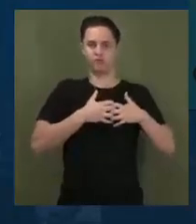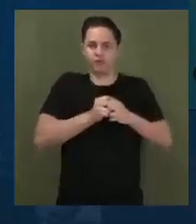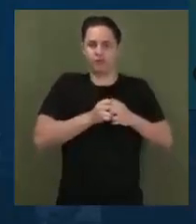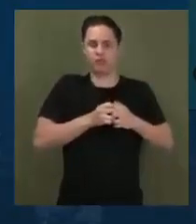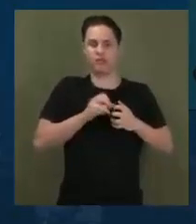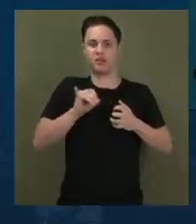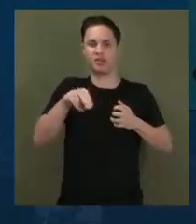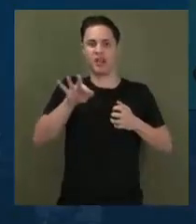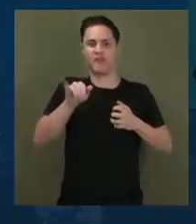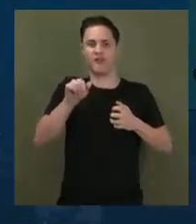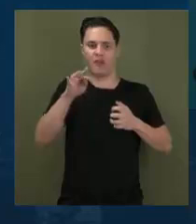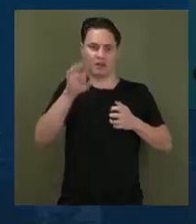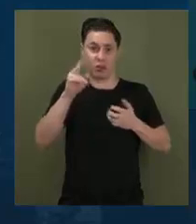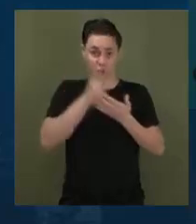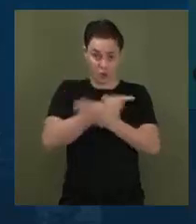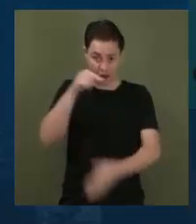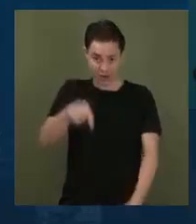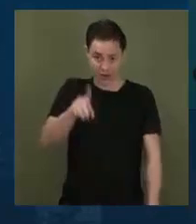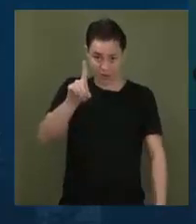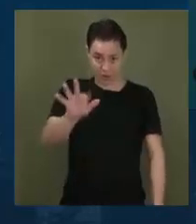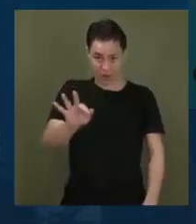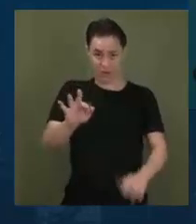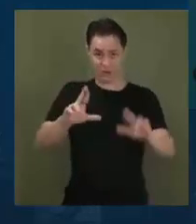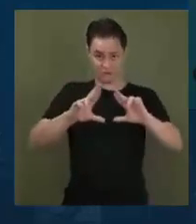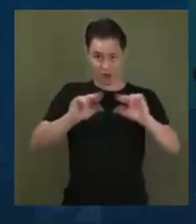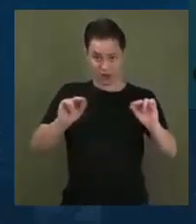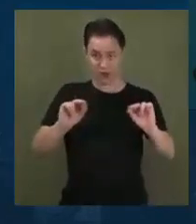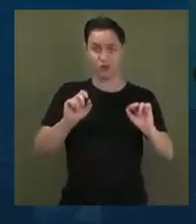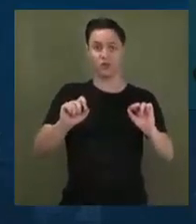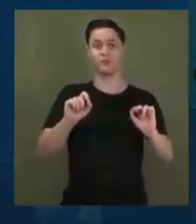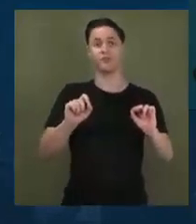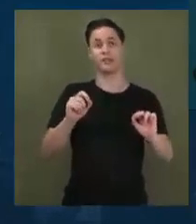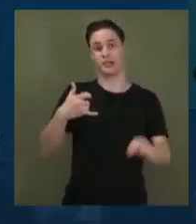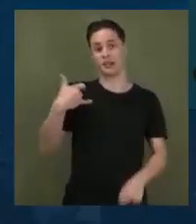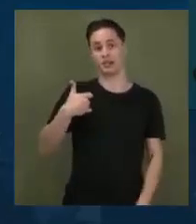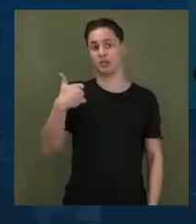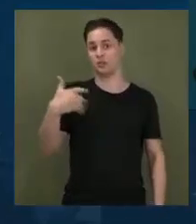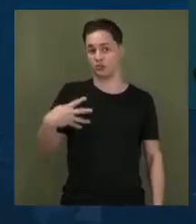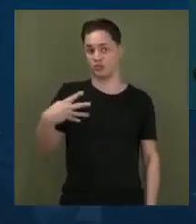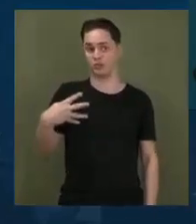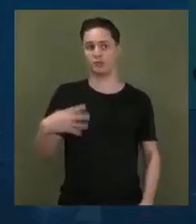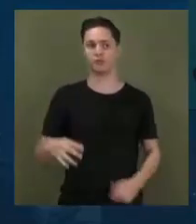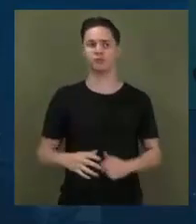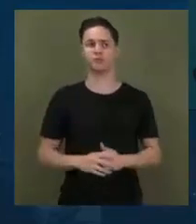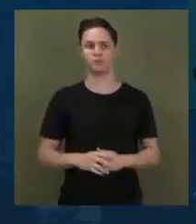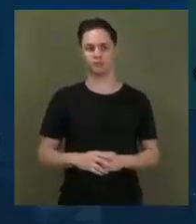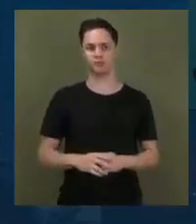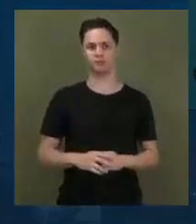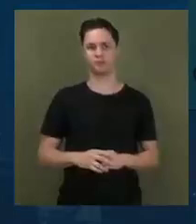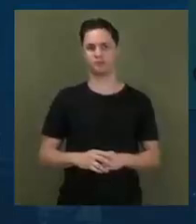do DF, é um caso real de um menino de 14 anos de idade de infarto. Aqui